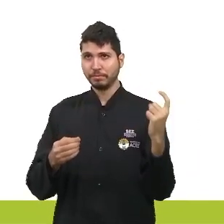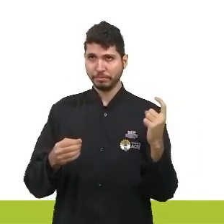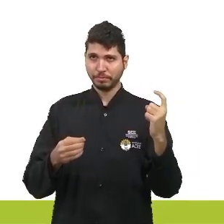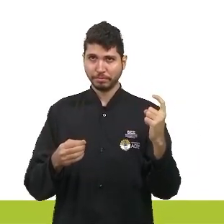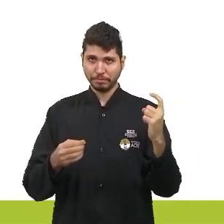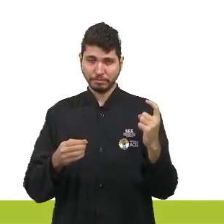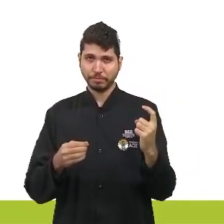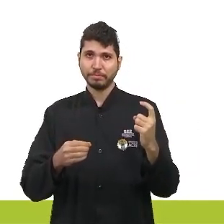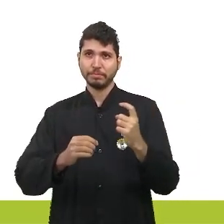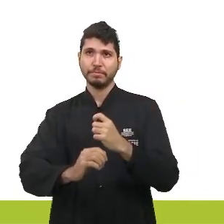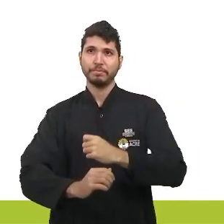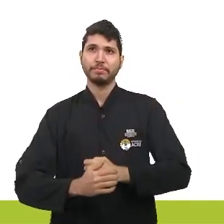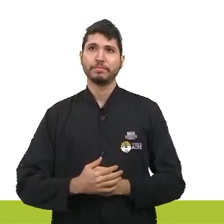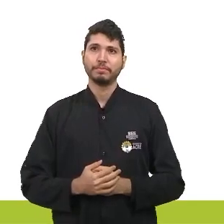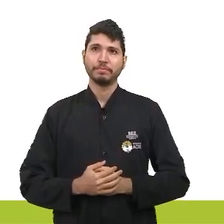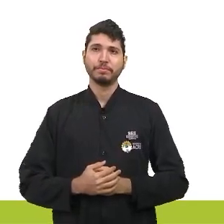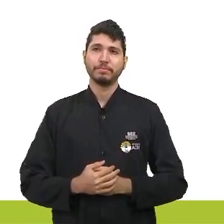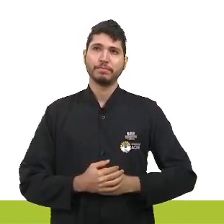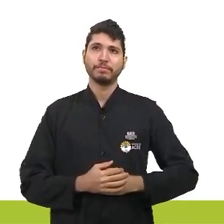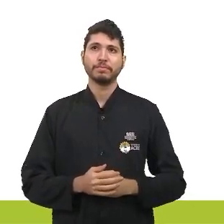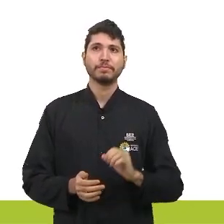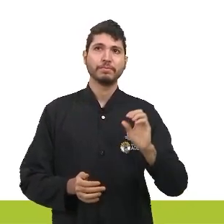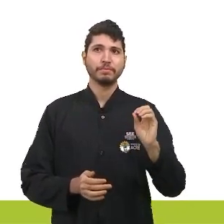isso aqui é quando